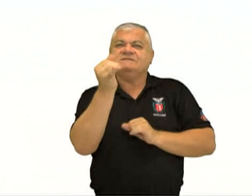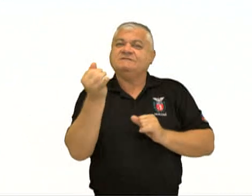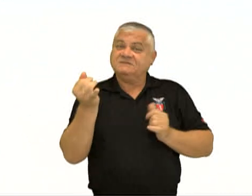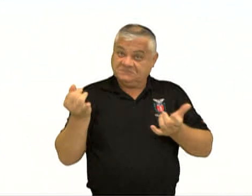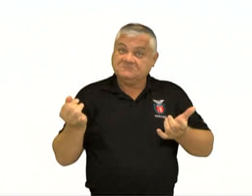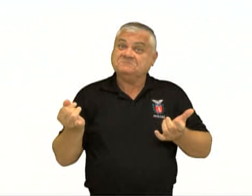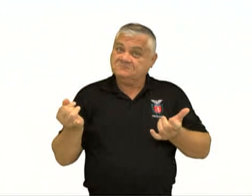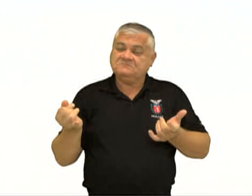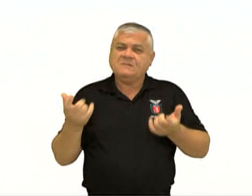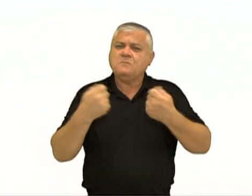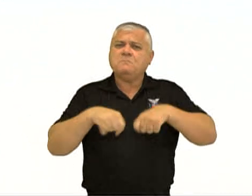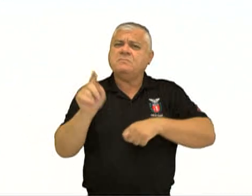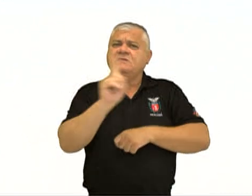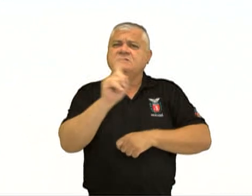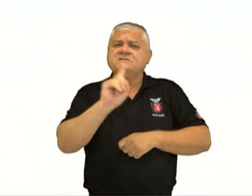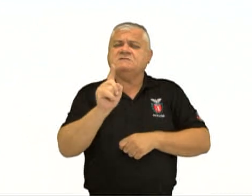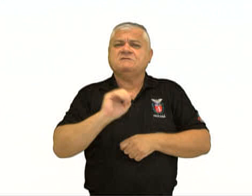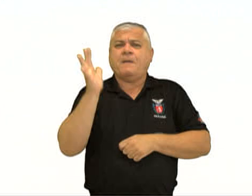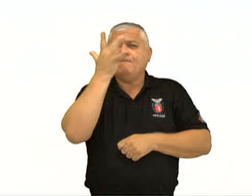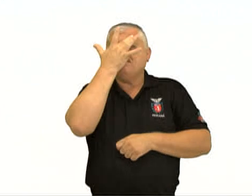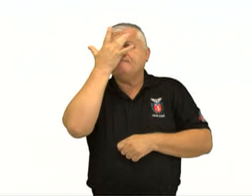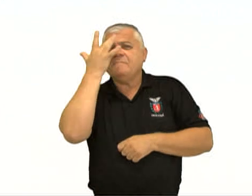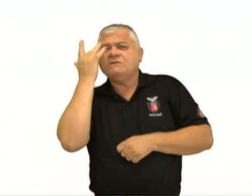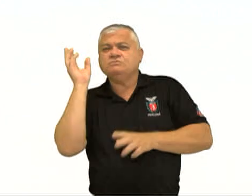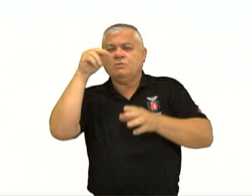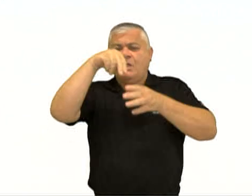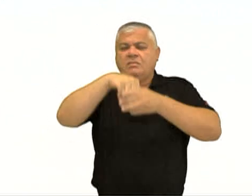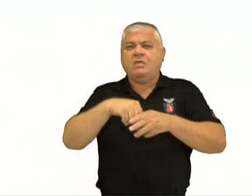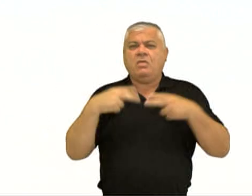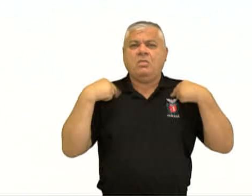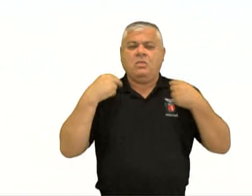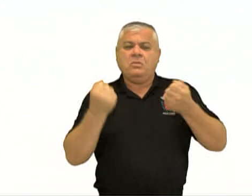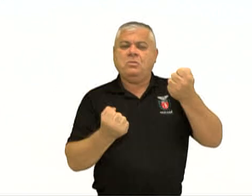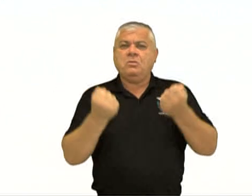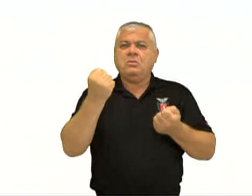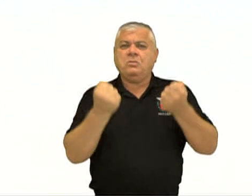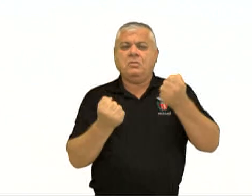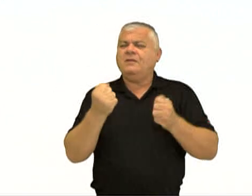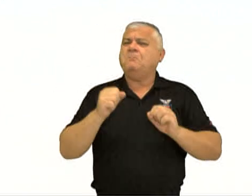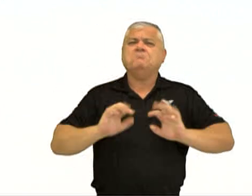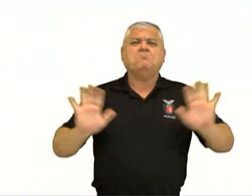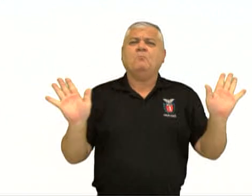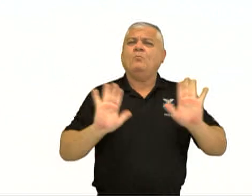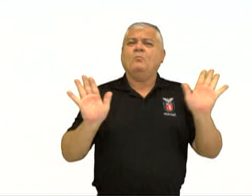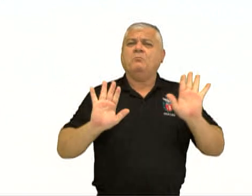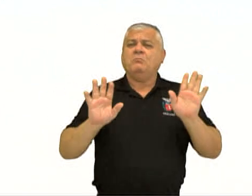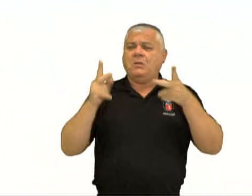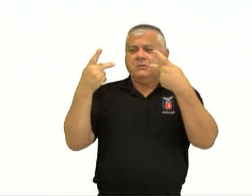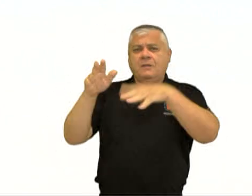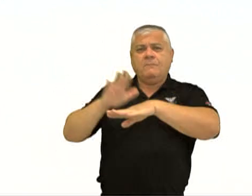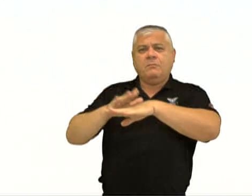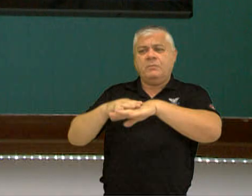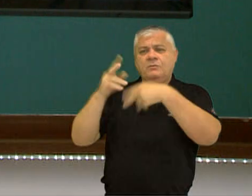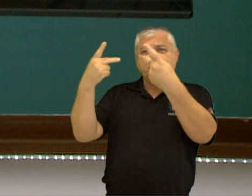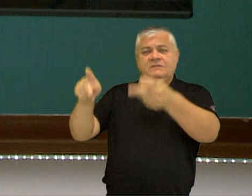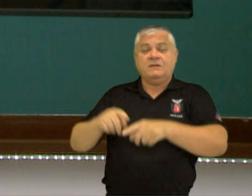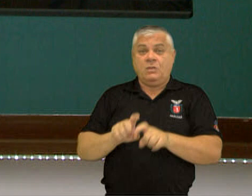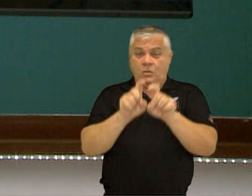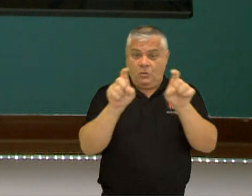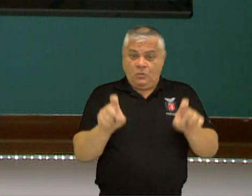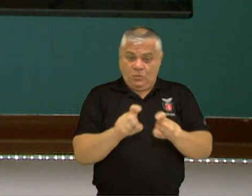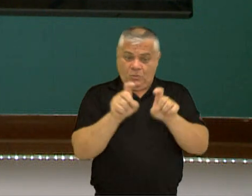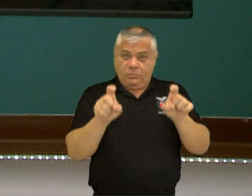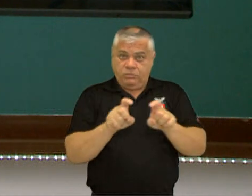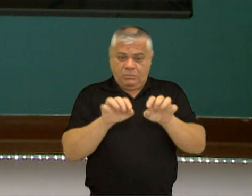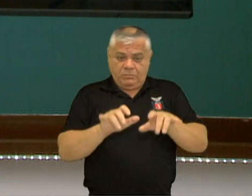a necessidade de ter um tripulante dentro desse equipamento realizando a operação. Hoje os computadores